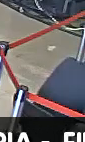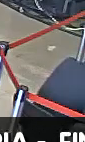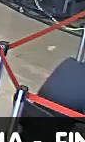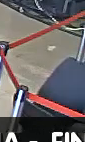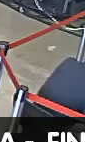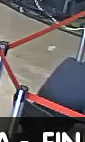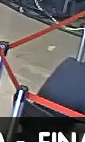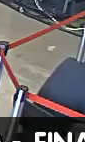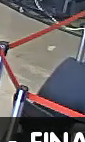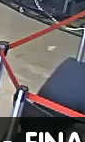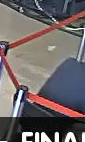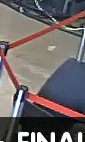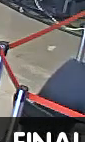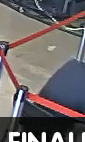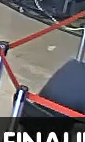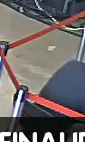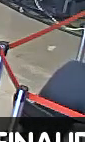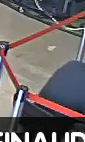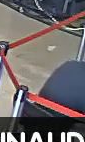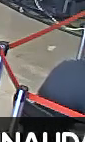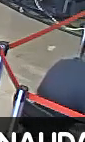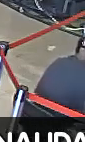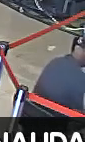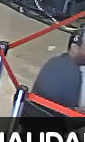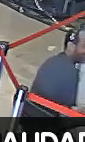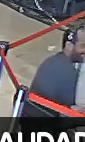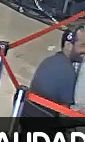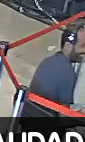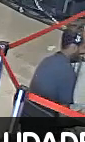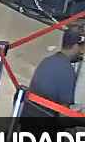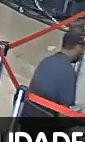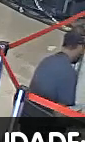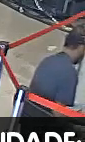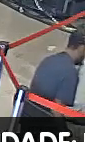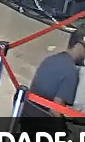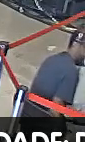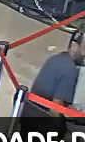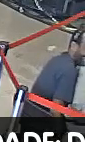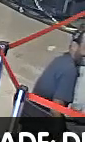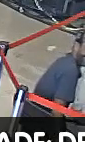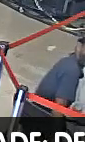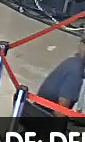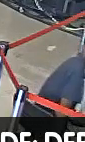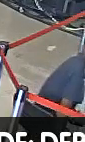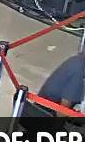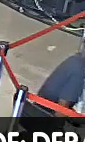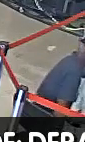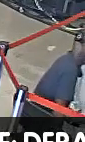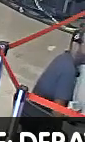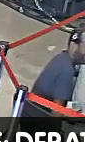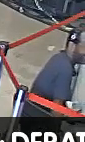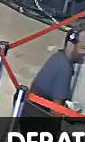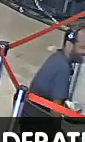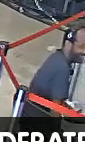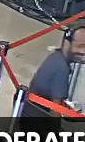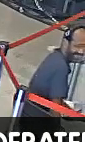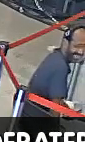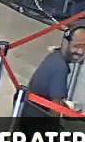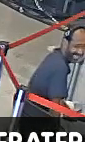percorrida pelas pessoas com deficiência, ao longo da história da humanidade, desde os primeiros